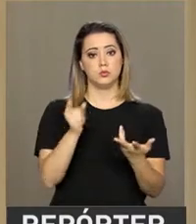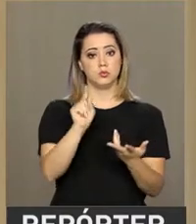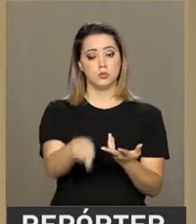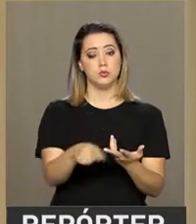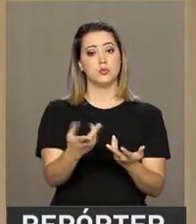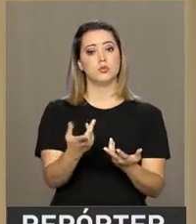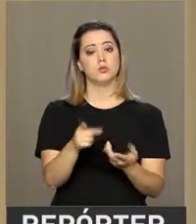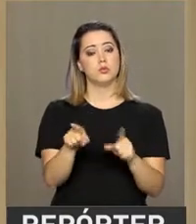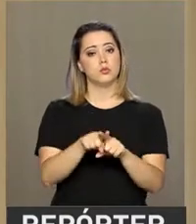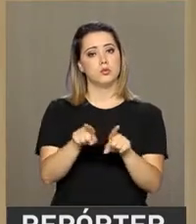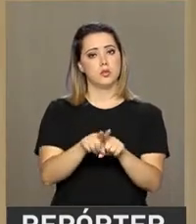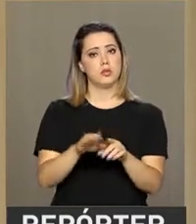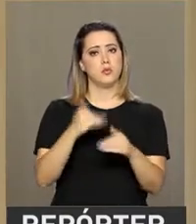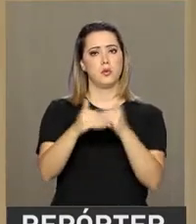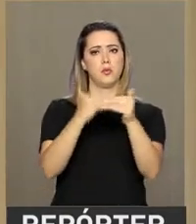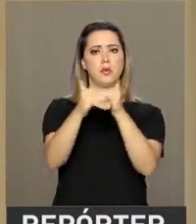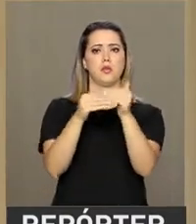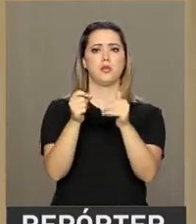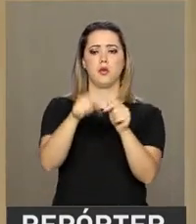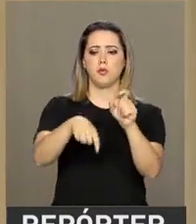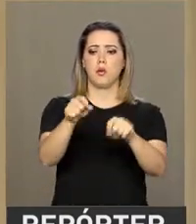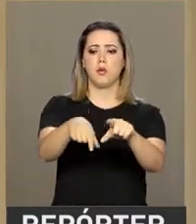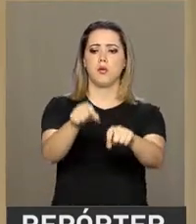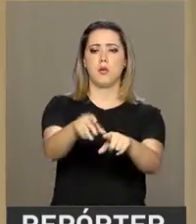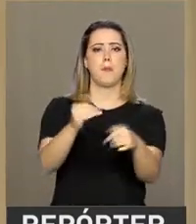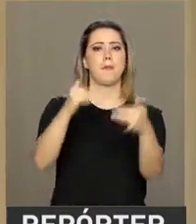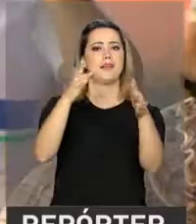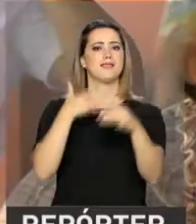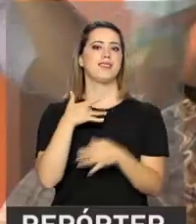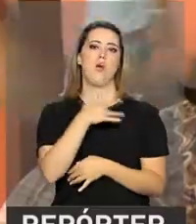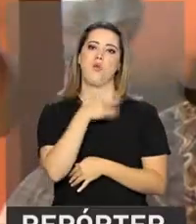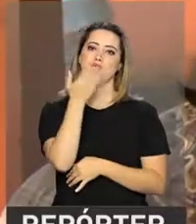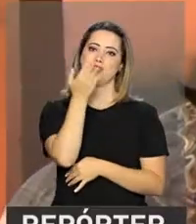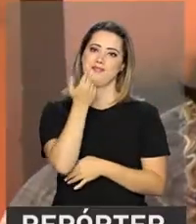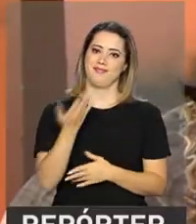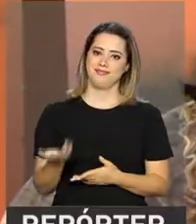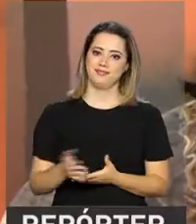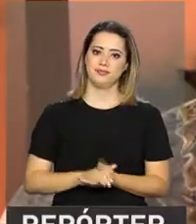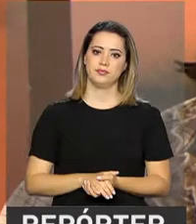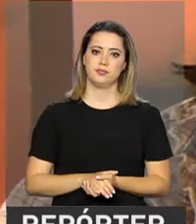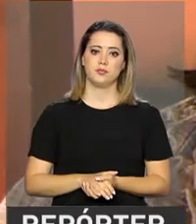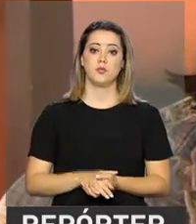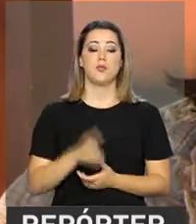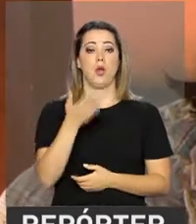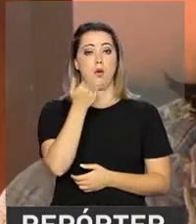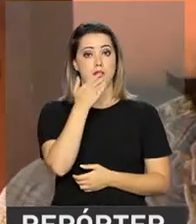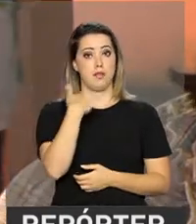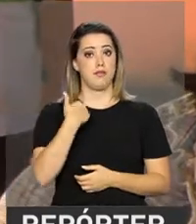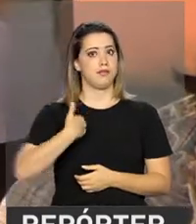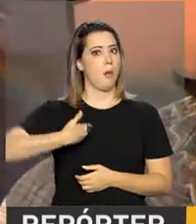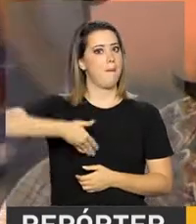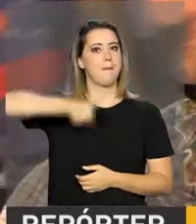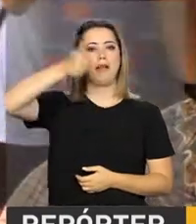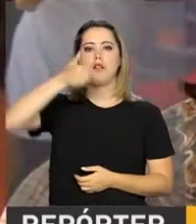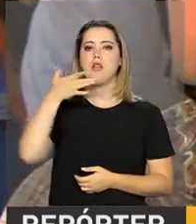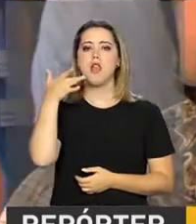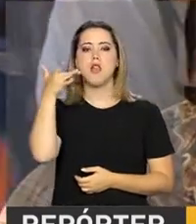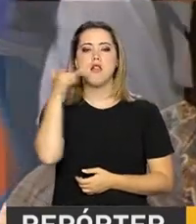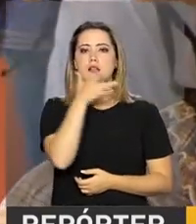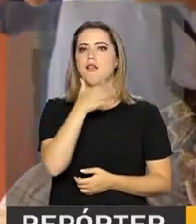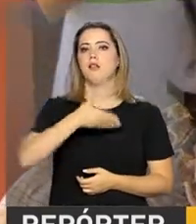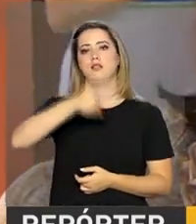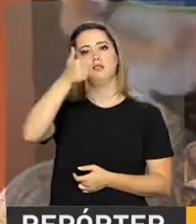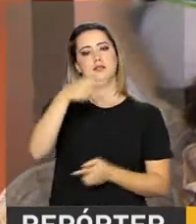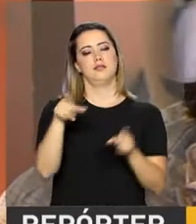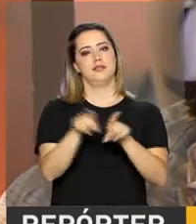que também aumente a produção desses alimentos que são mais saudáveis. Uma alimentação mais nutritiva, o sabor é muito